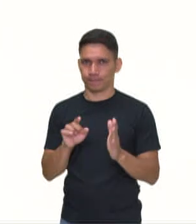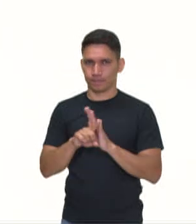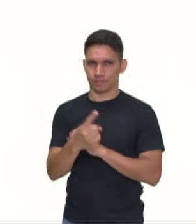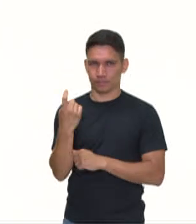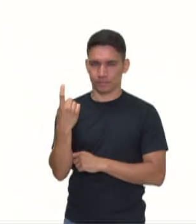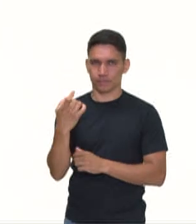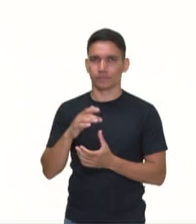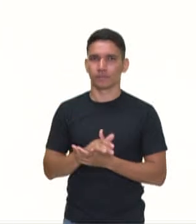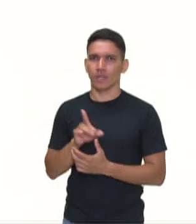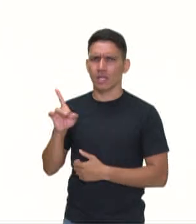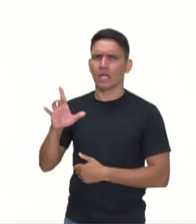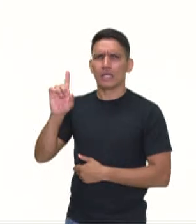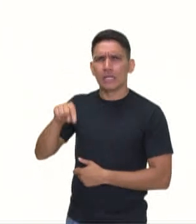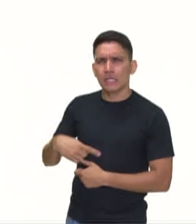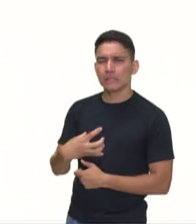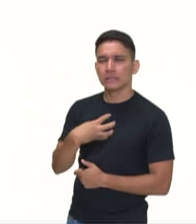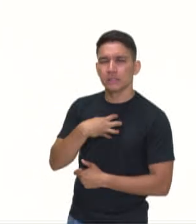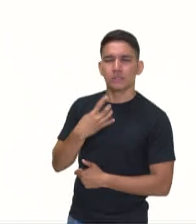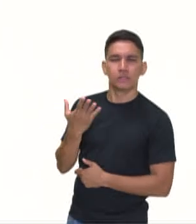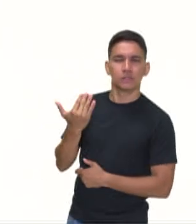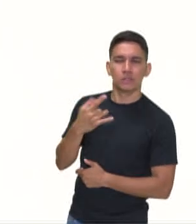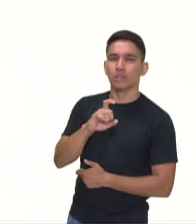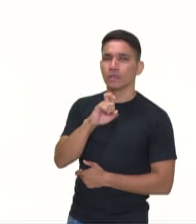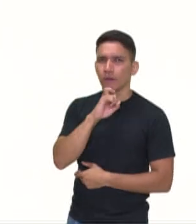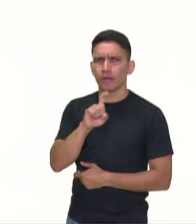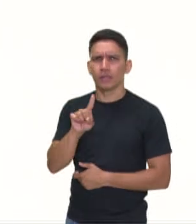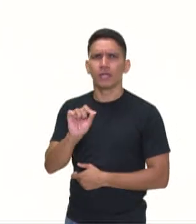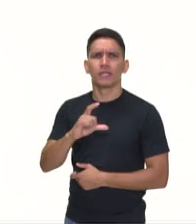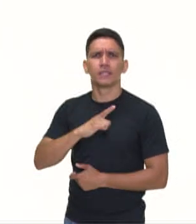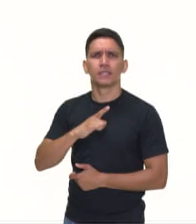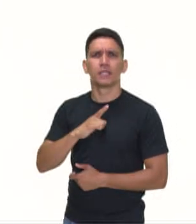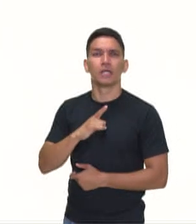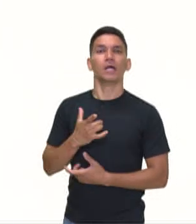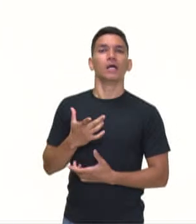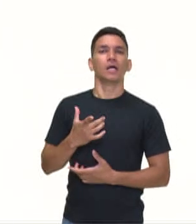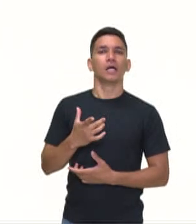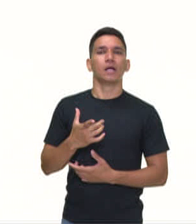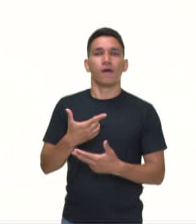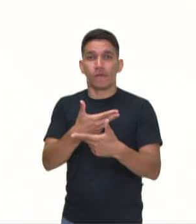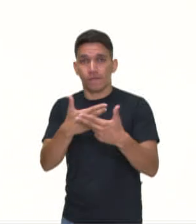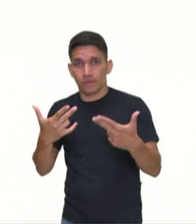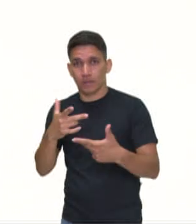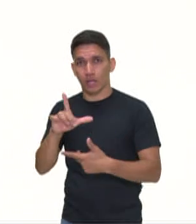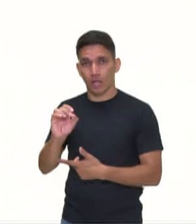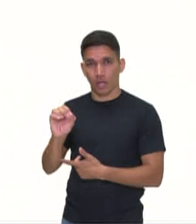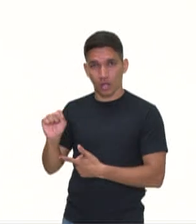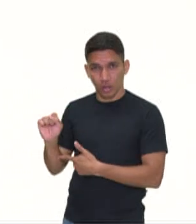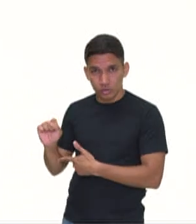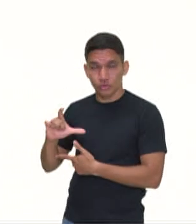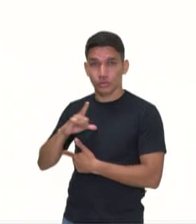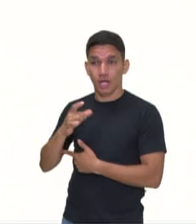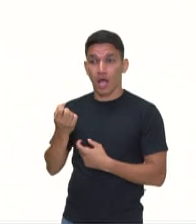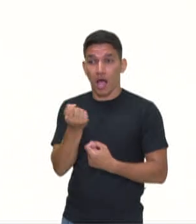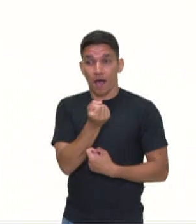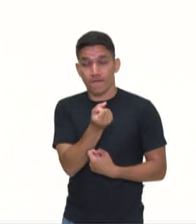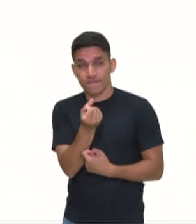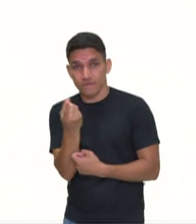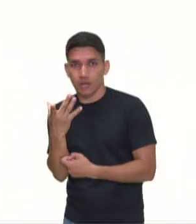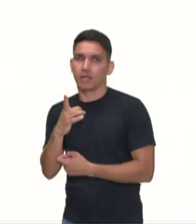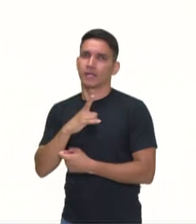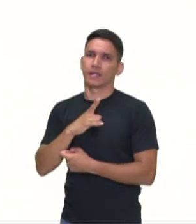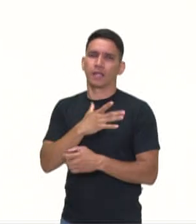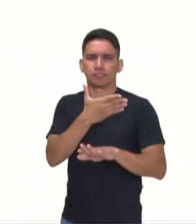it was called the Great Depression because there weren't any malls, so everyone was